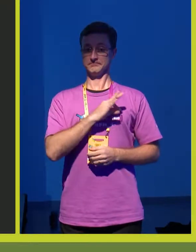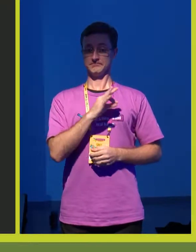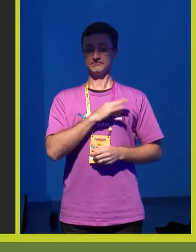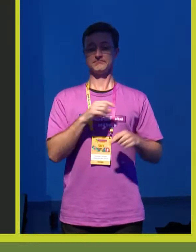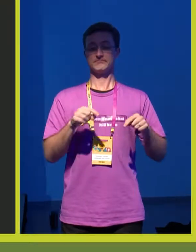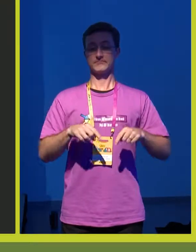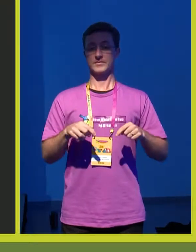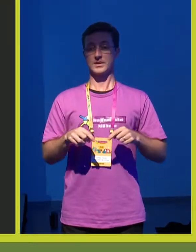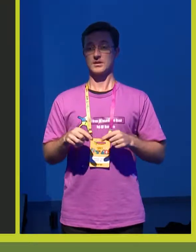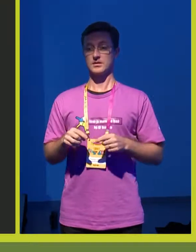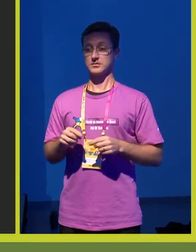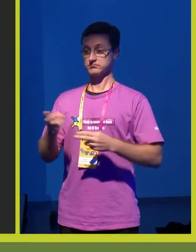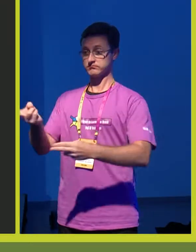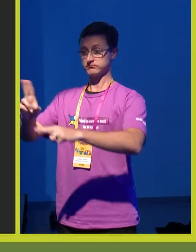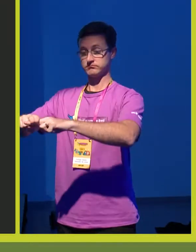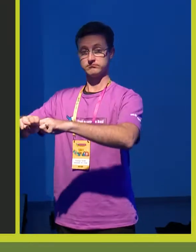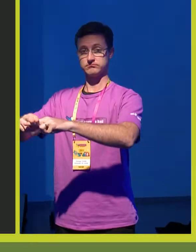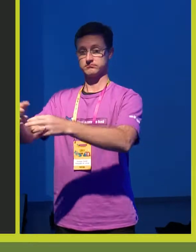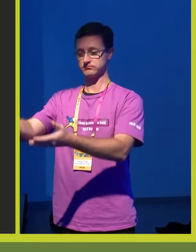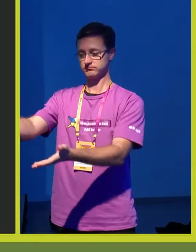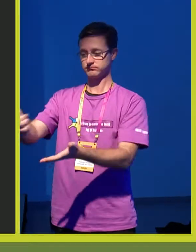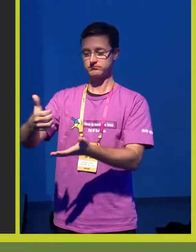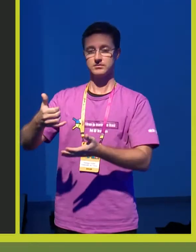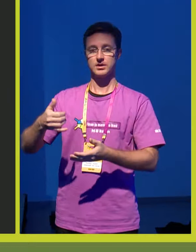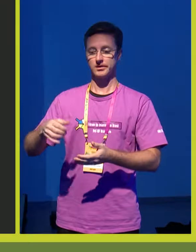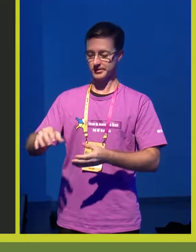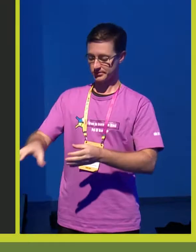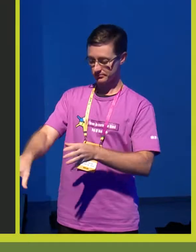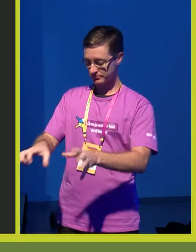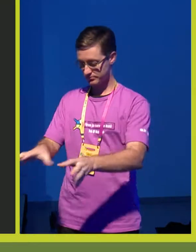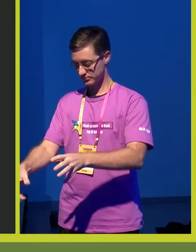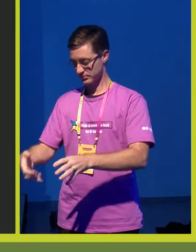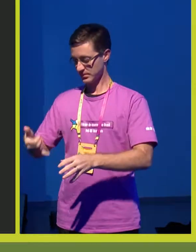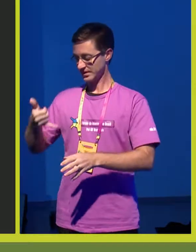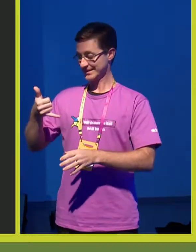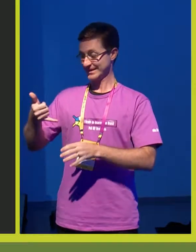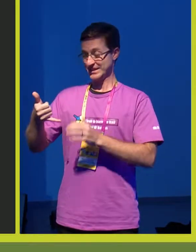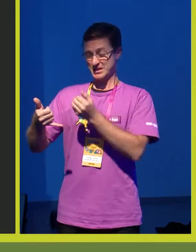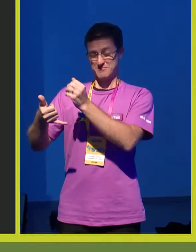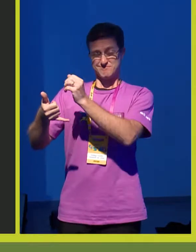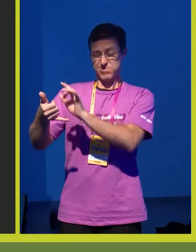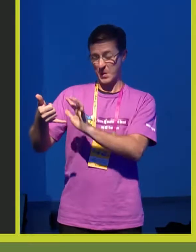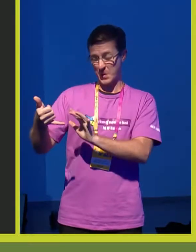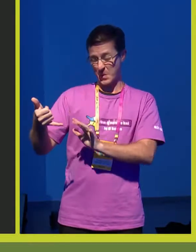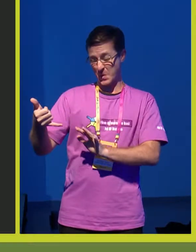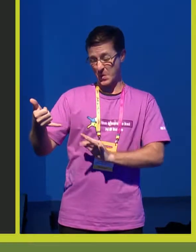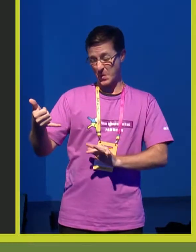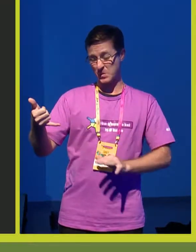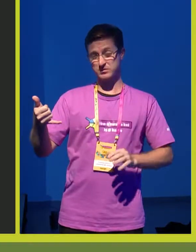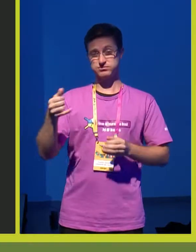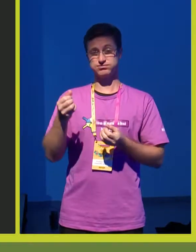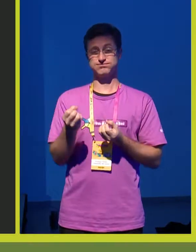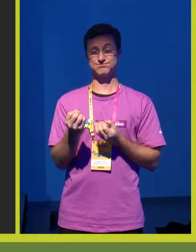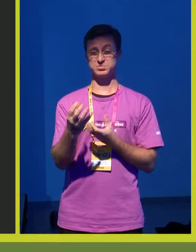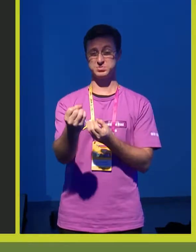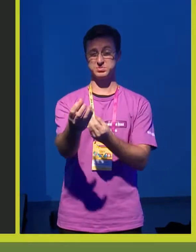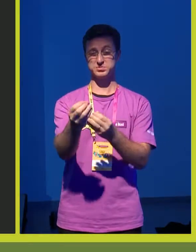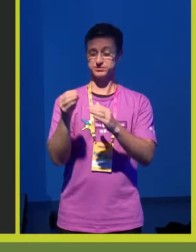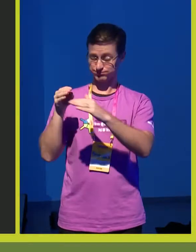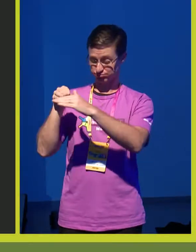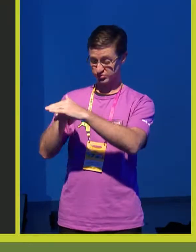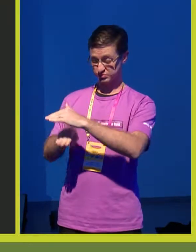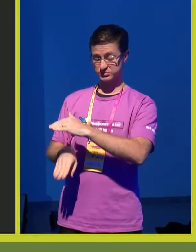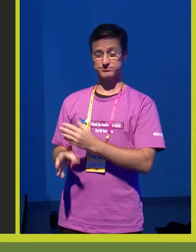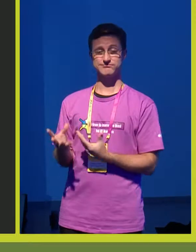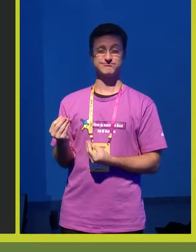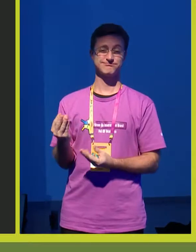leva alguém preso em flagrante e apreende um celular, ela tem acesso a uma infinidade de dados olhando o celular e não